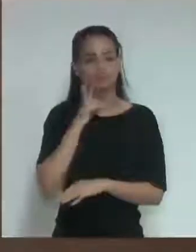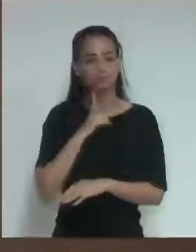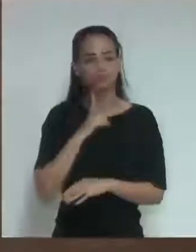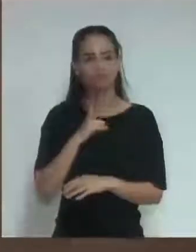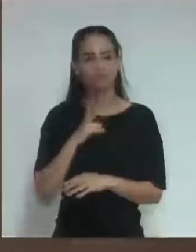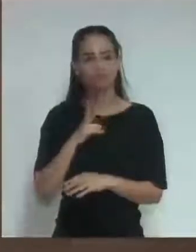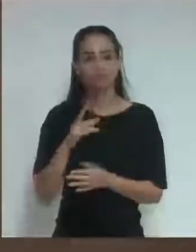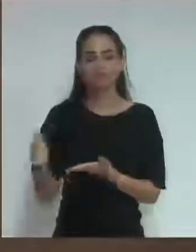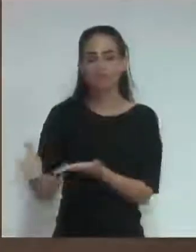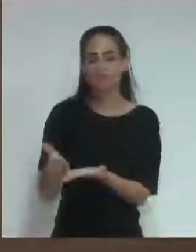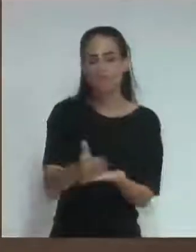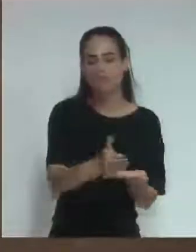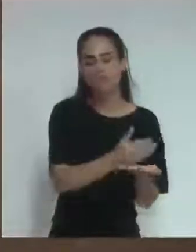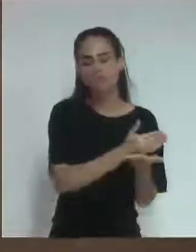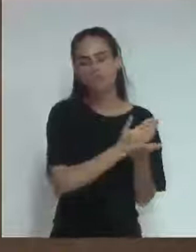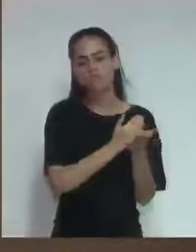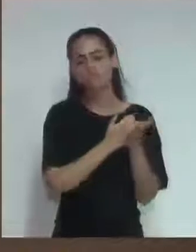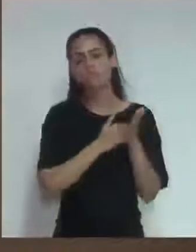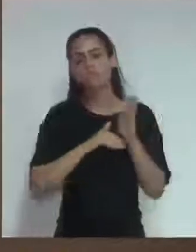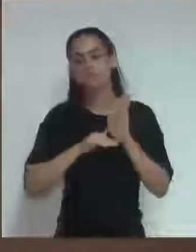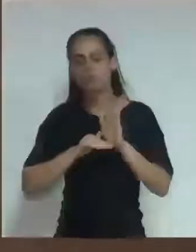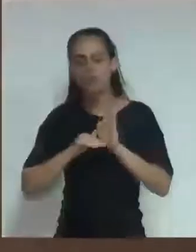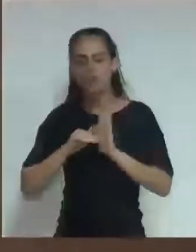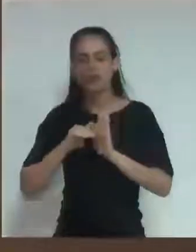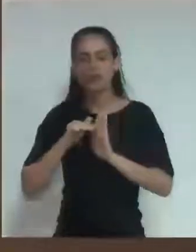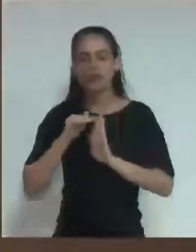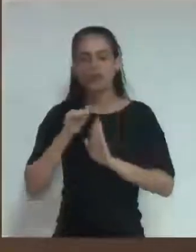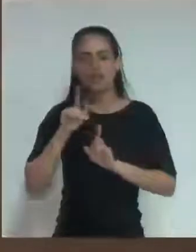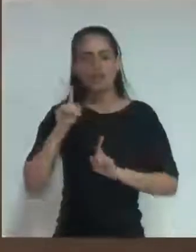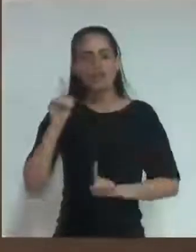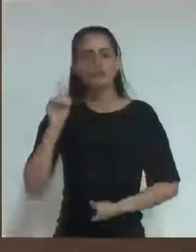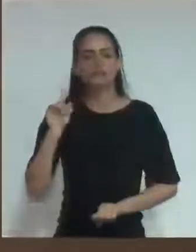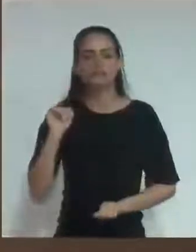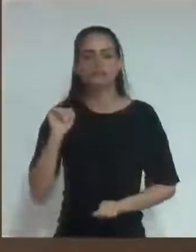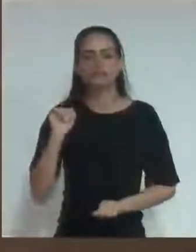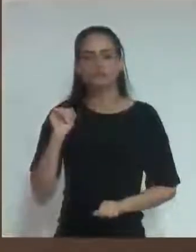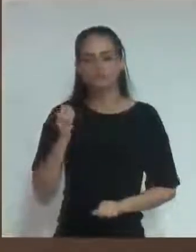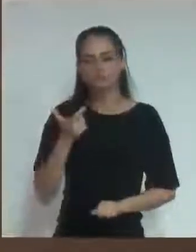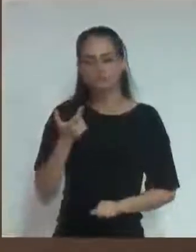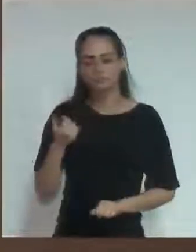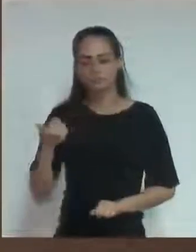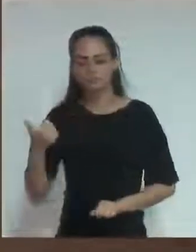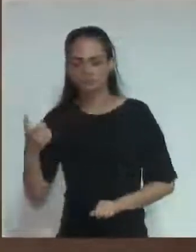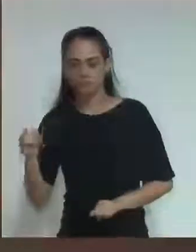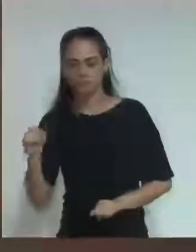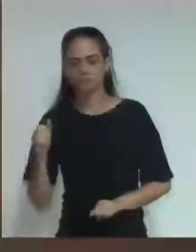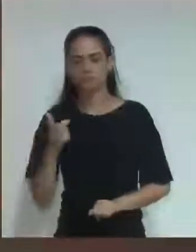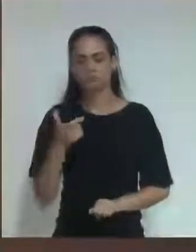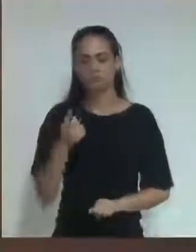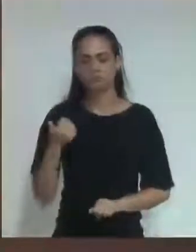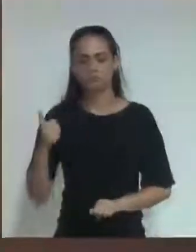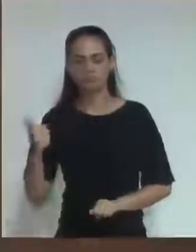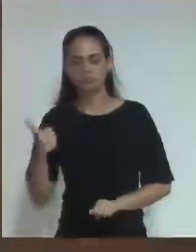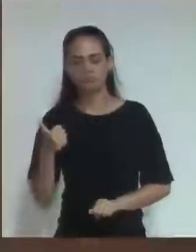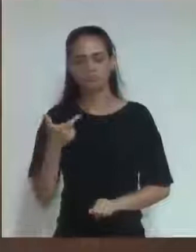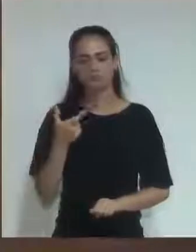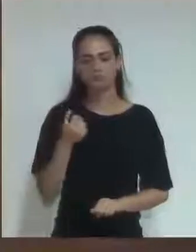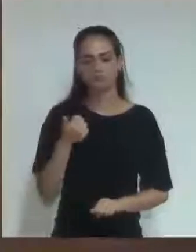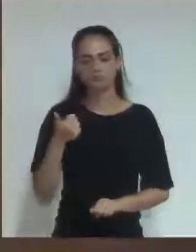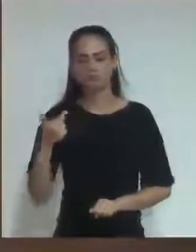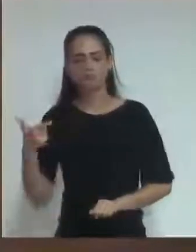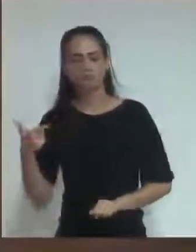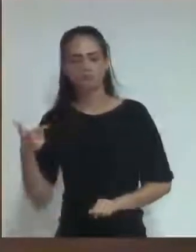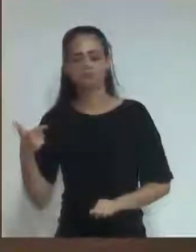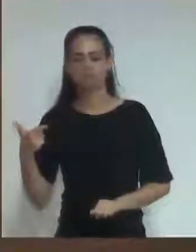crescendo e crescendo muito. Né, que esse período aí de 2010, 2011, principalmente até 2012, 2013, foi uma fase áurea.